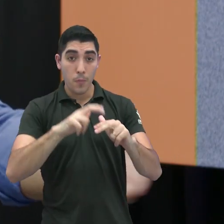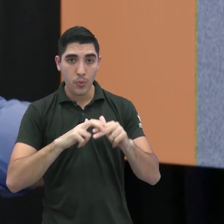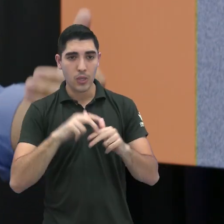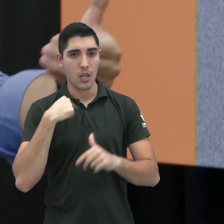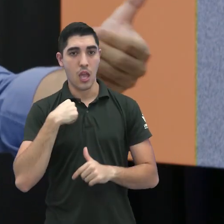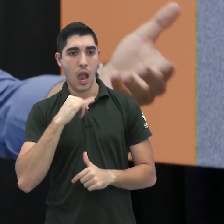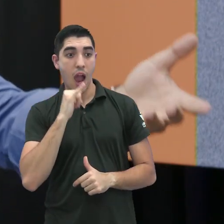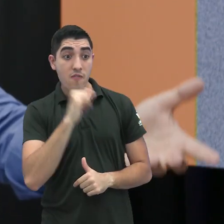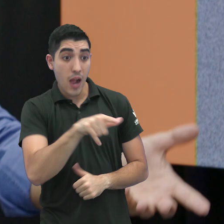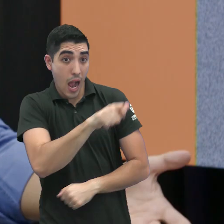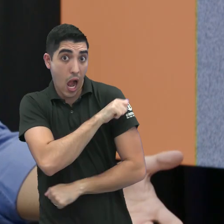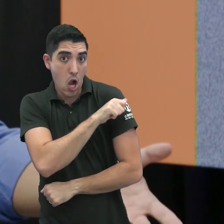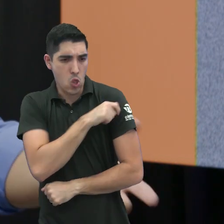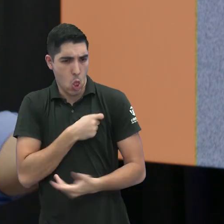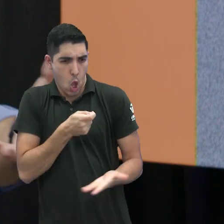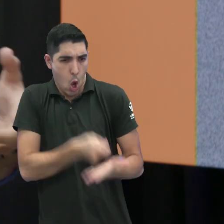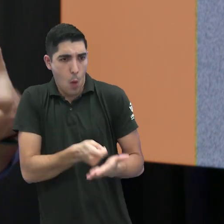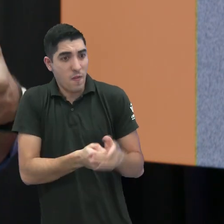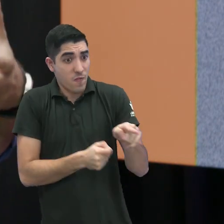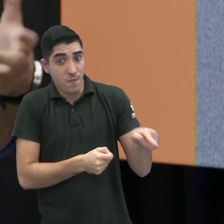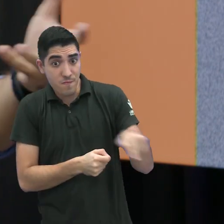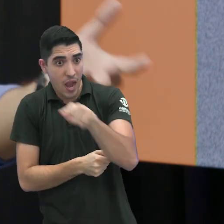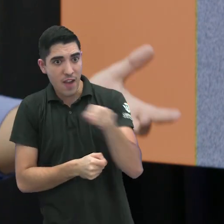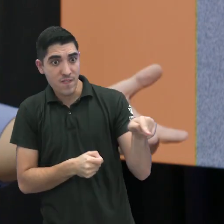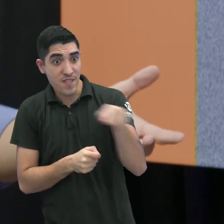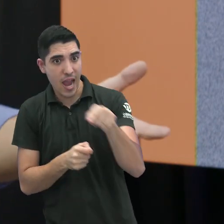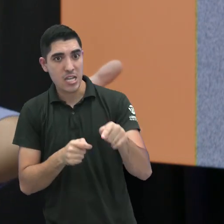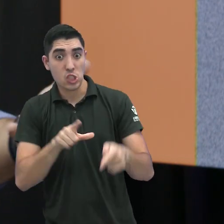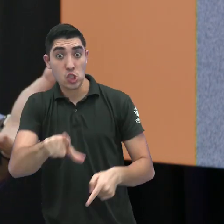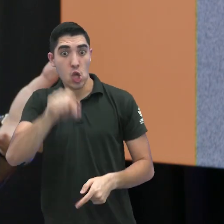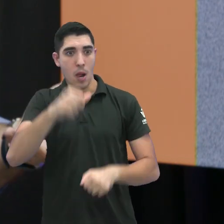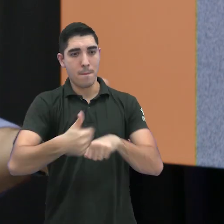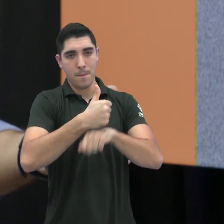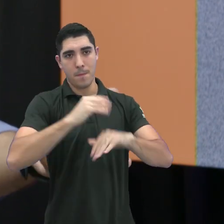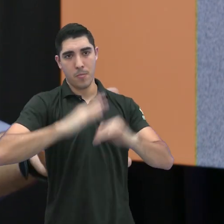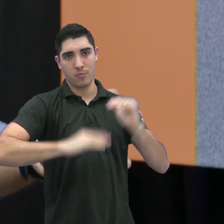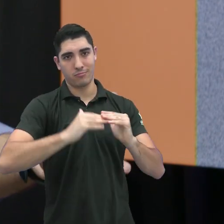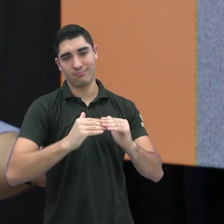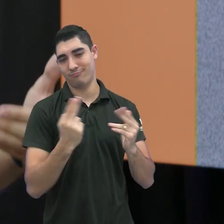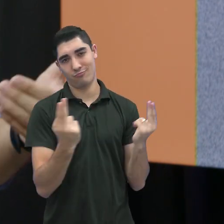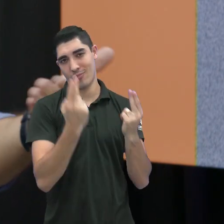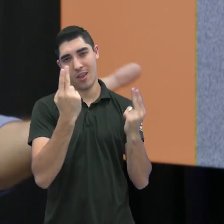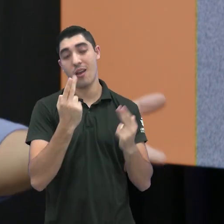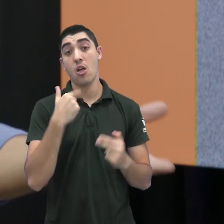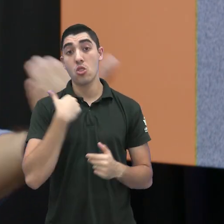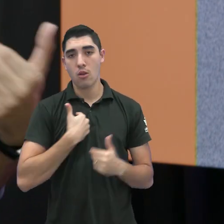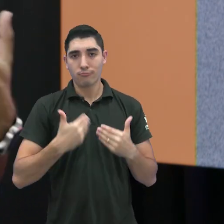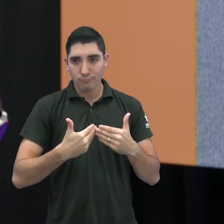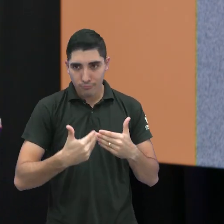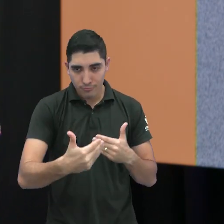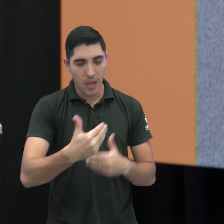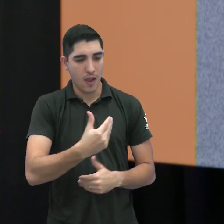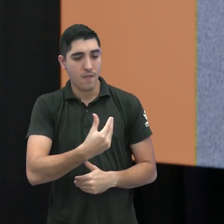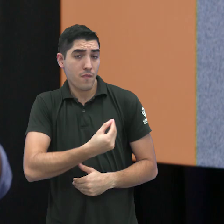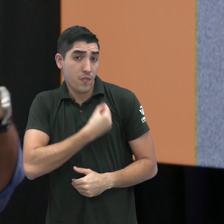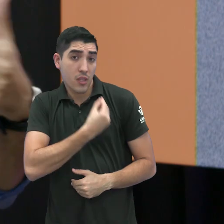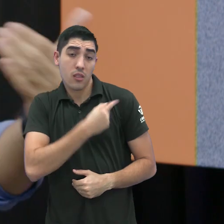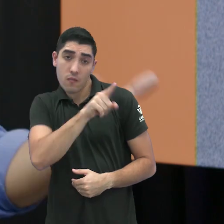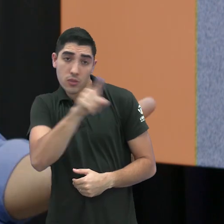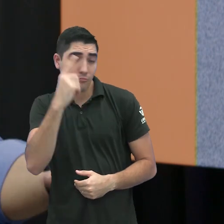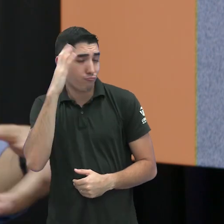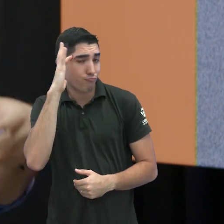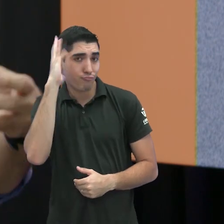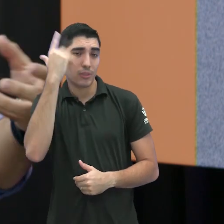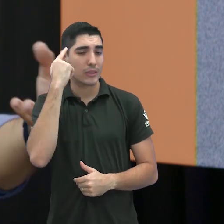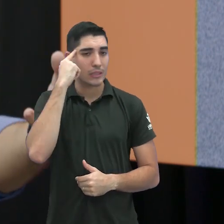para o aluno, não pressionar o aluno. Eu acho que na vida a gente tem que estar adepto à mudança, independente até mesmo se eu fiz uma faculdade, ao